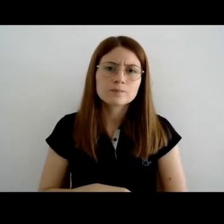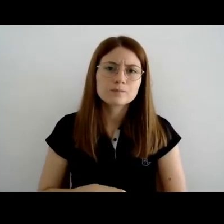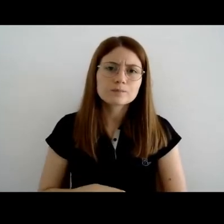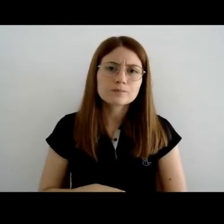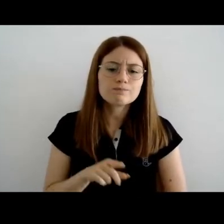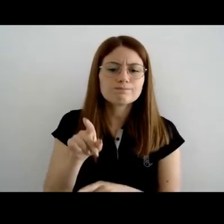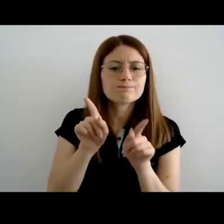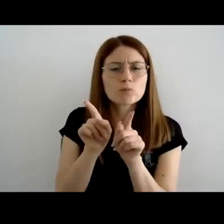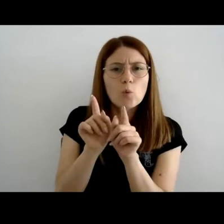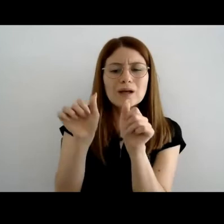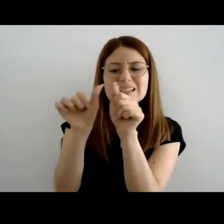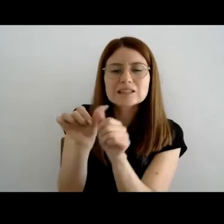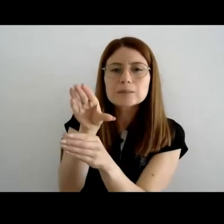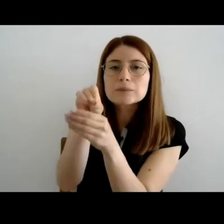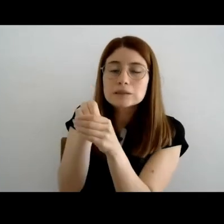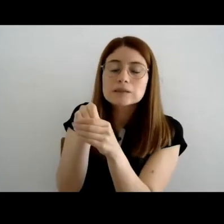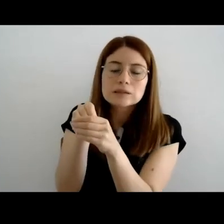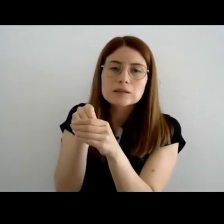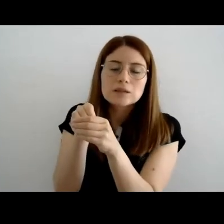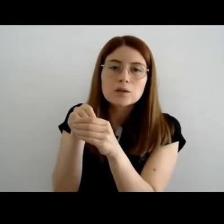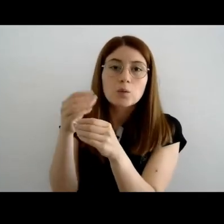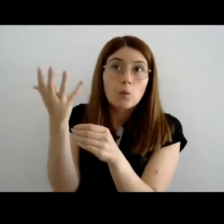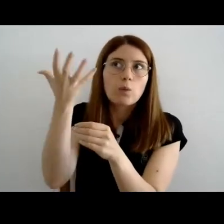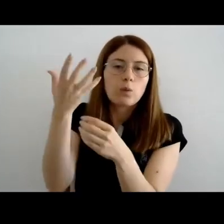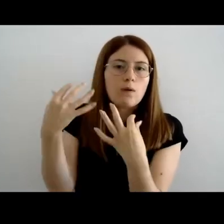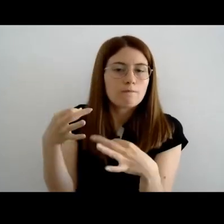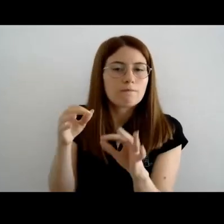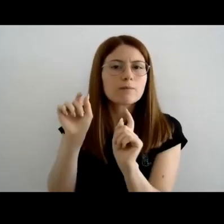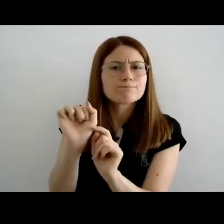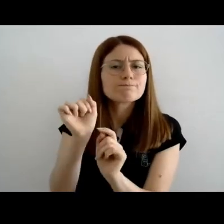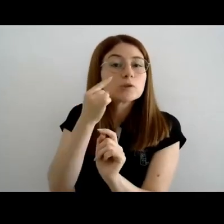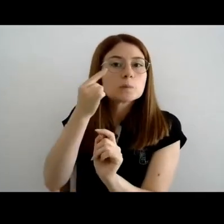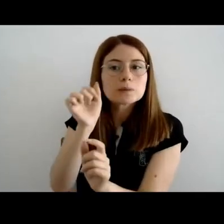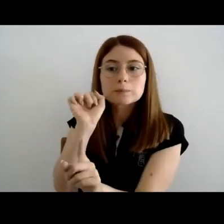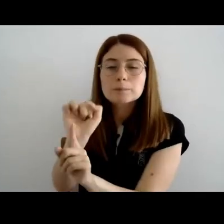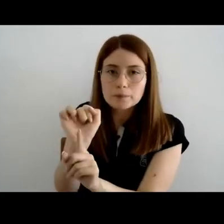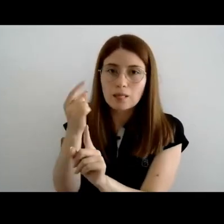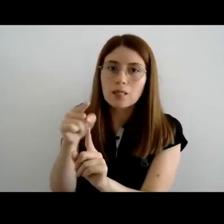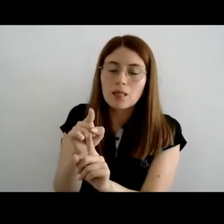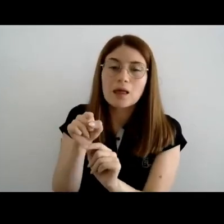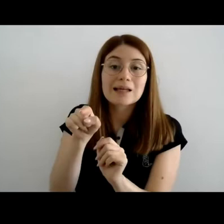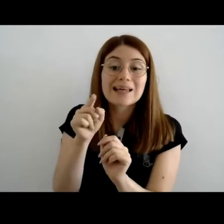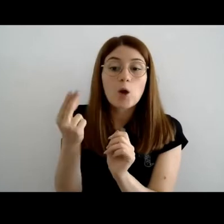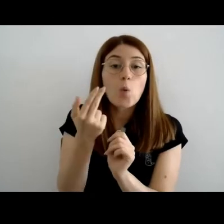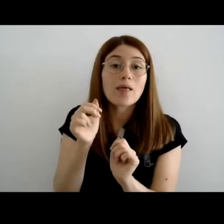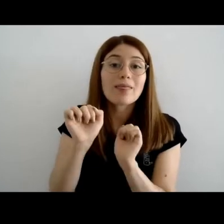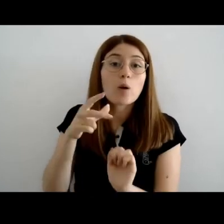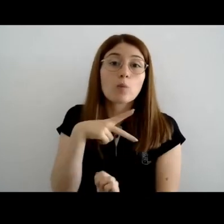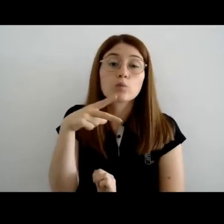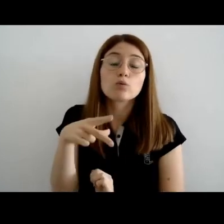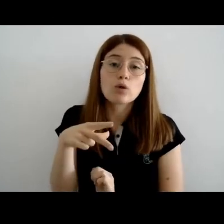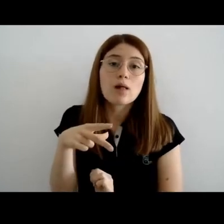um ecossistema de excelência extremamente exclusivo e ao qual esta unidade portuguesa,